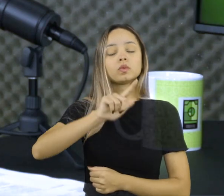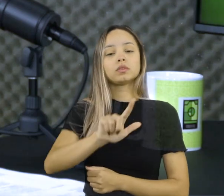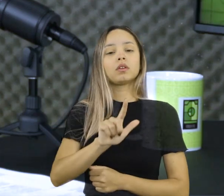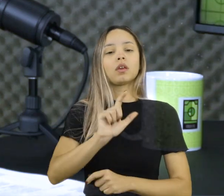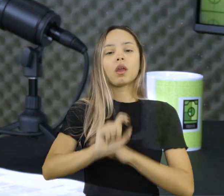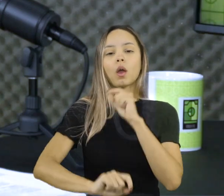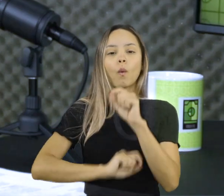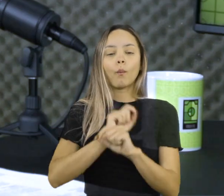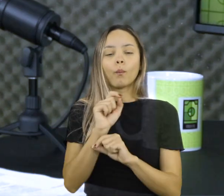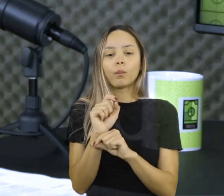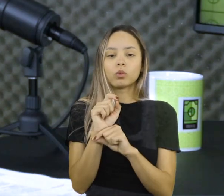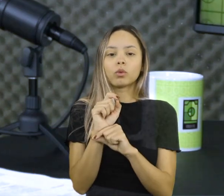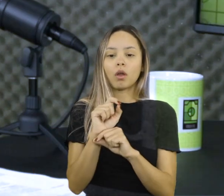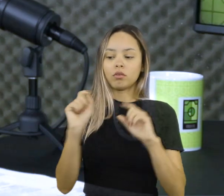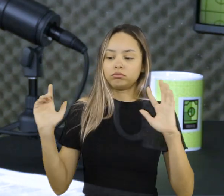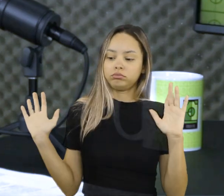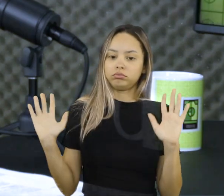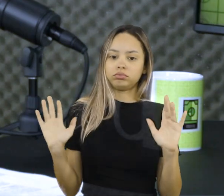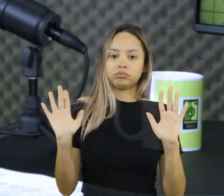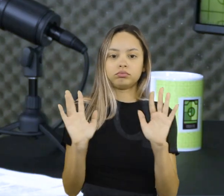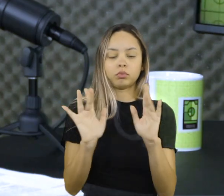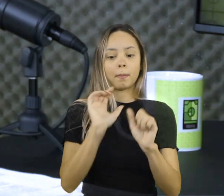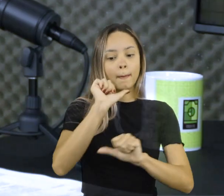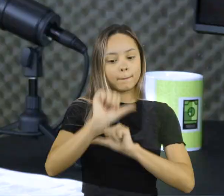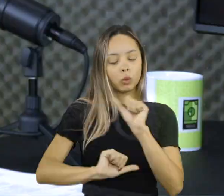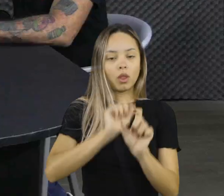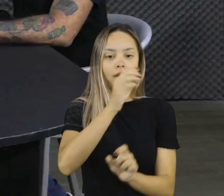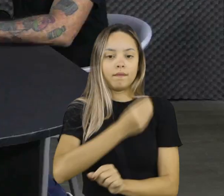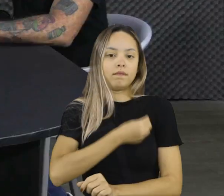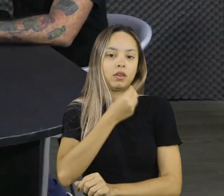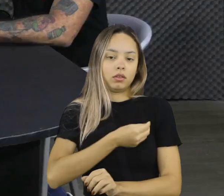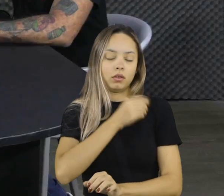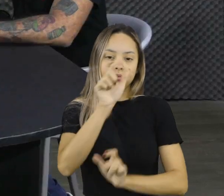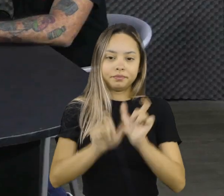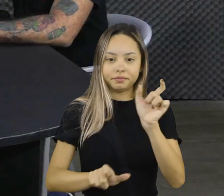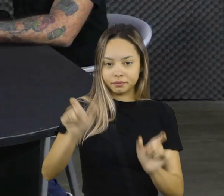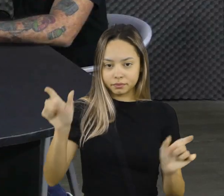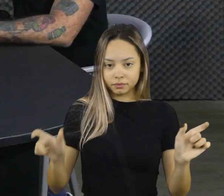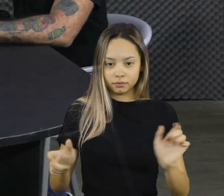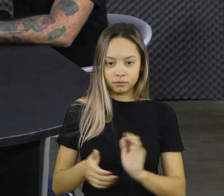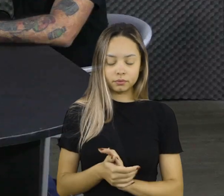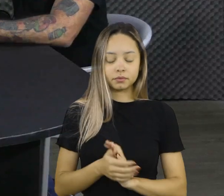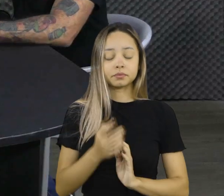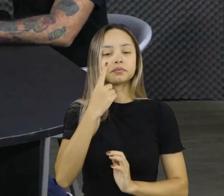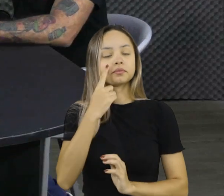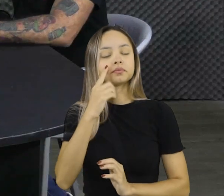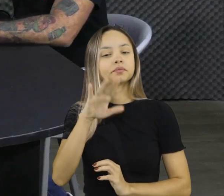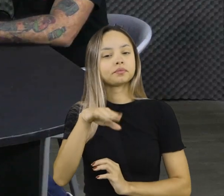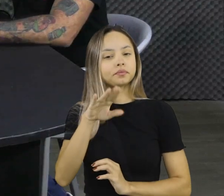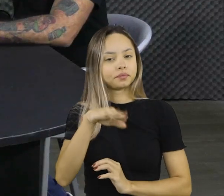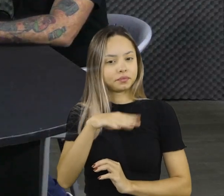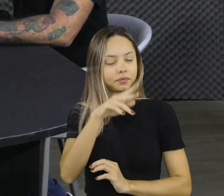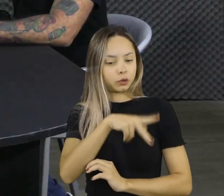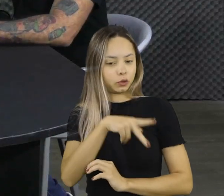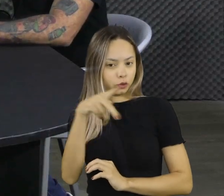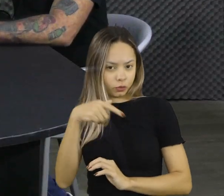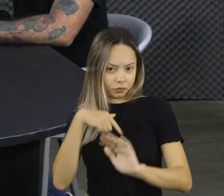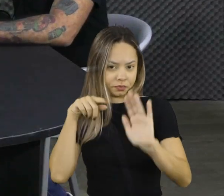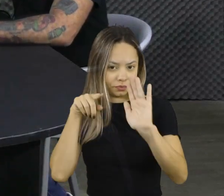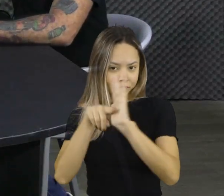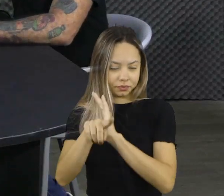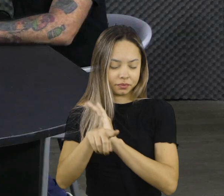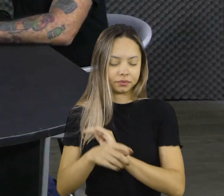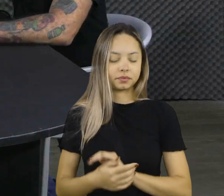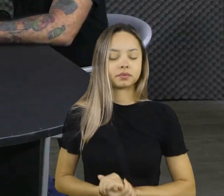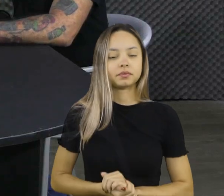trazer isso, transformar a vida das pessoas. Professora Nilma, vou fazer uma pergunta. Professora